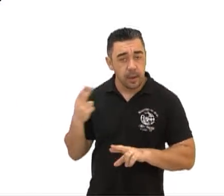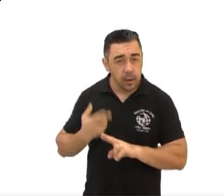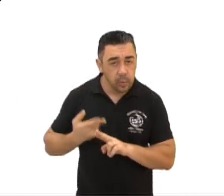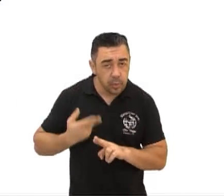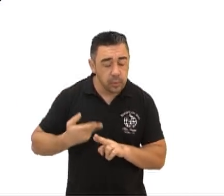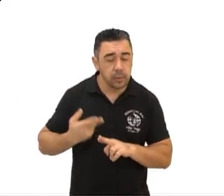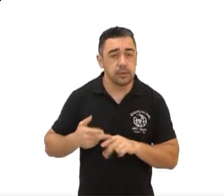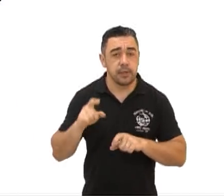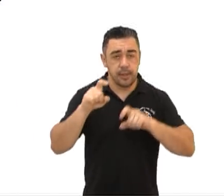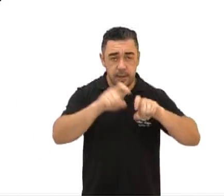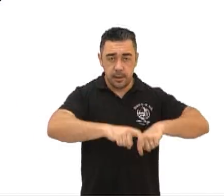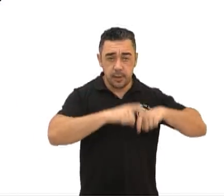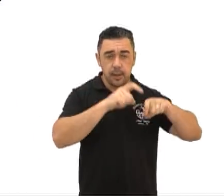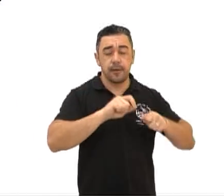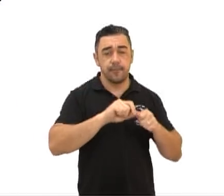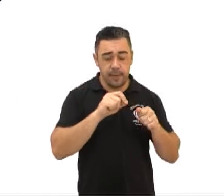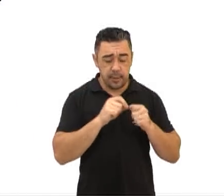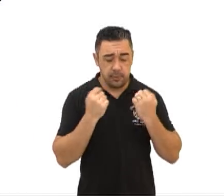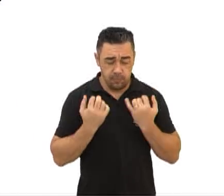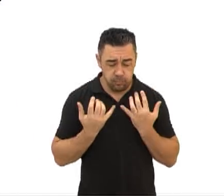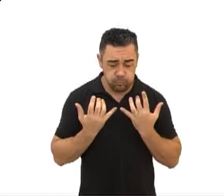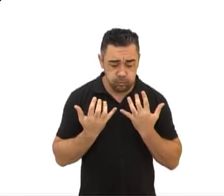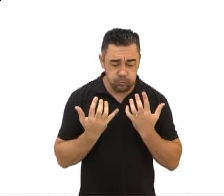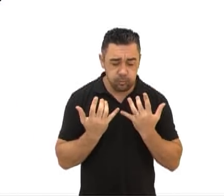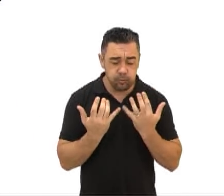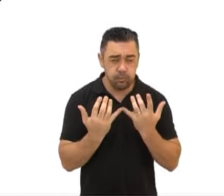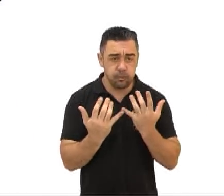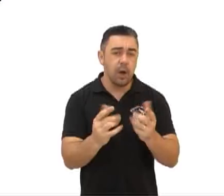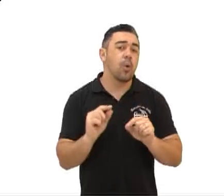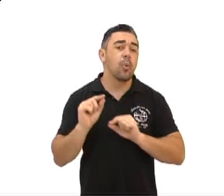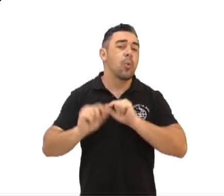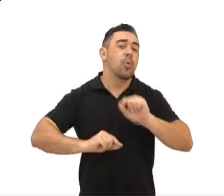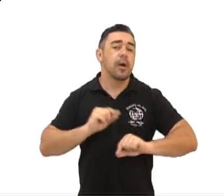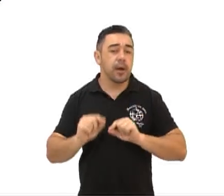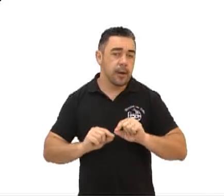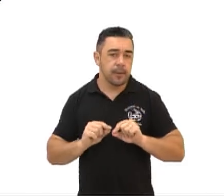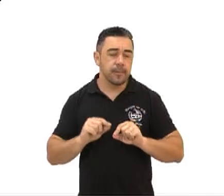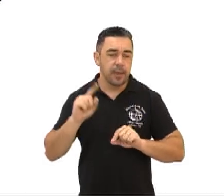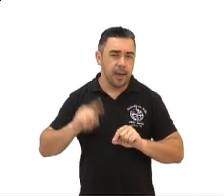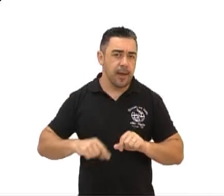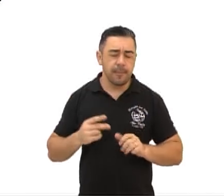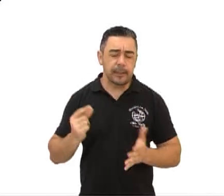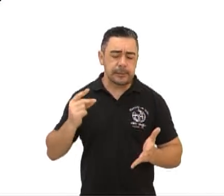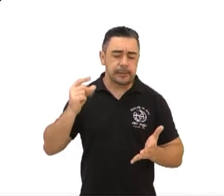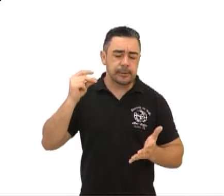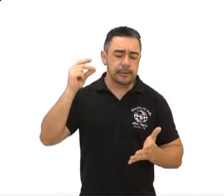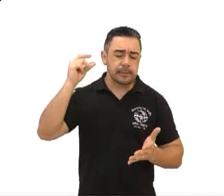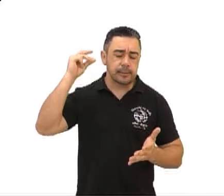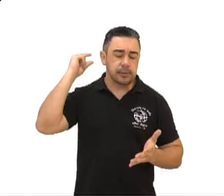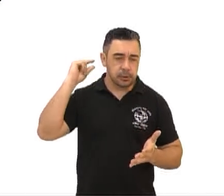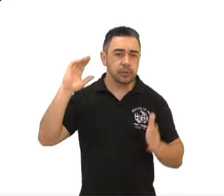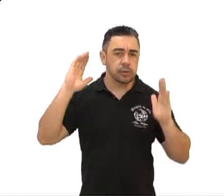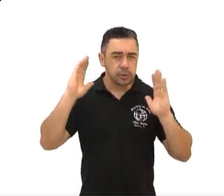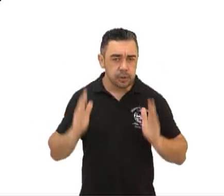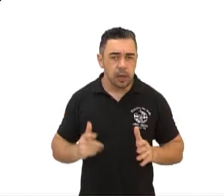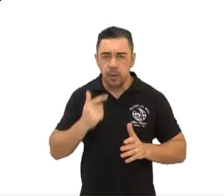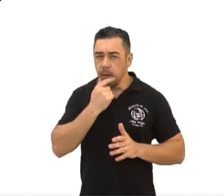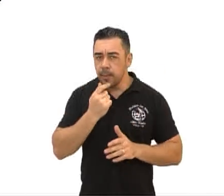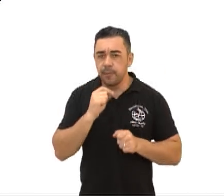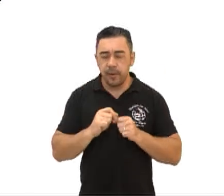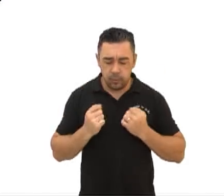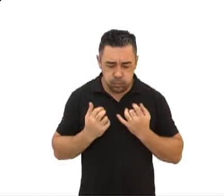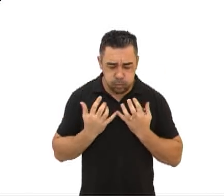agrícola utilizada no meio rural, sendo uma das ações mais antigas realizada pelo homem. Né? E